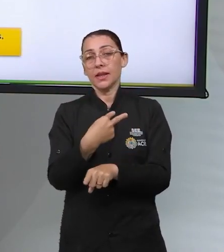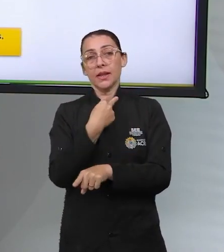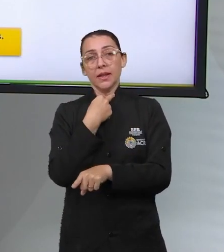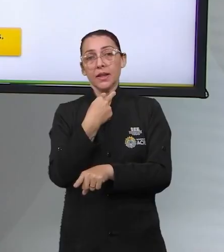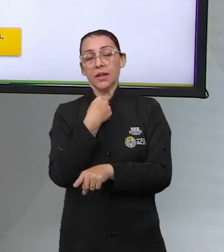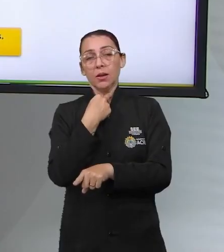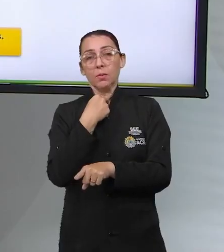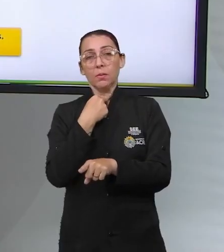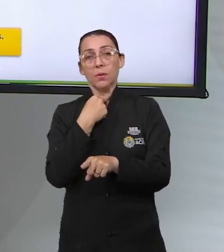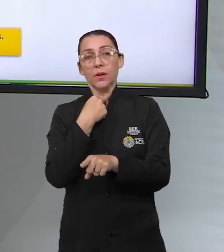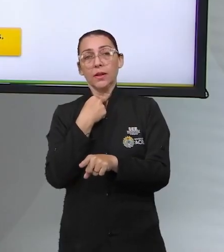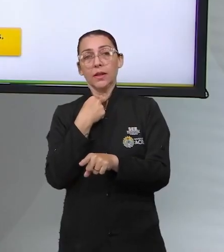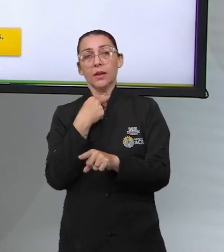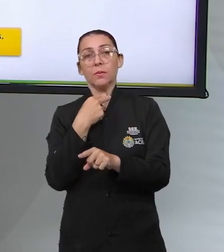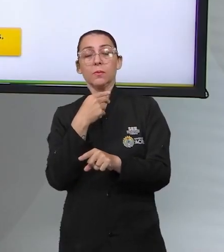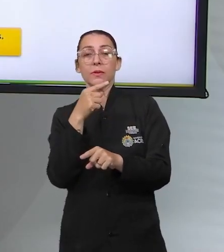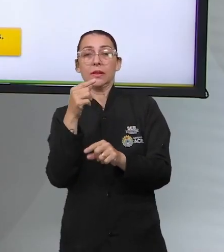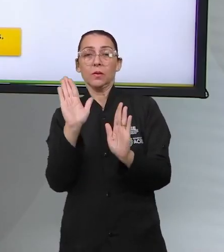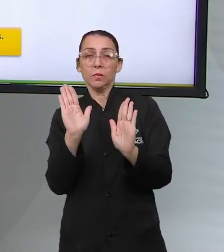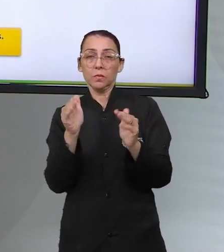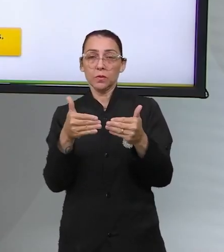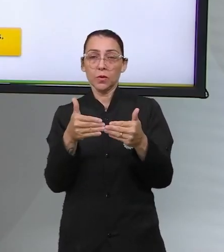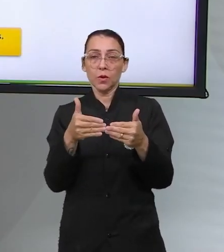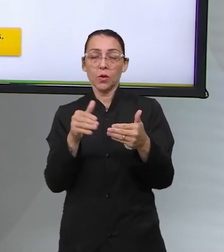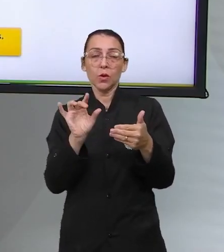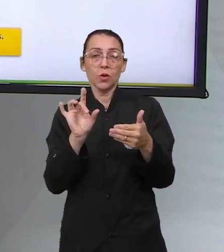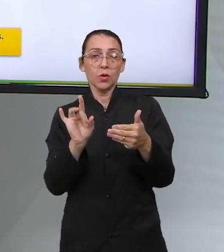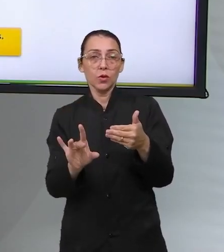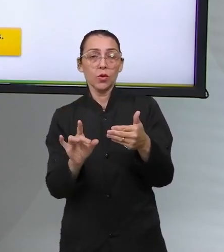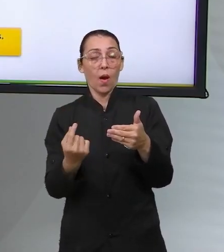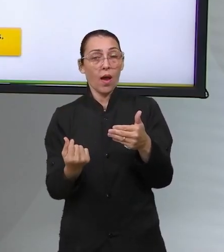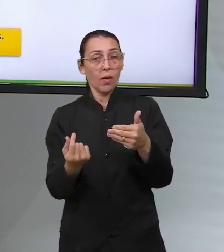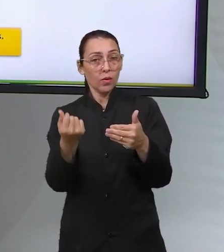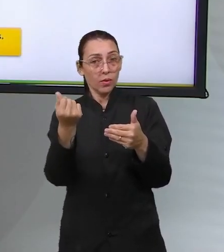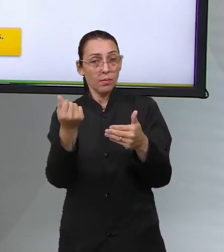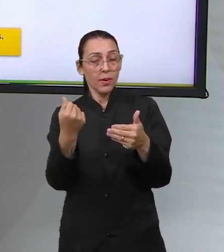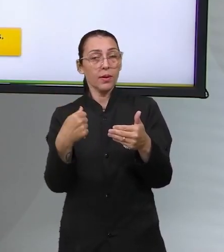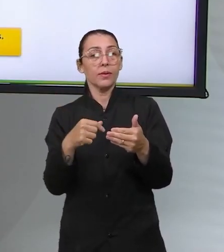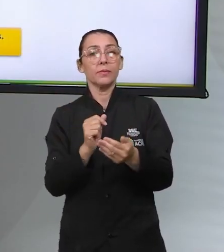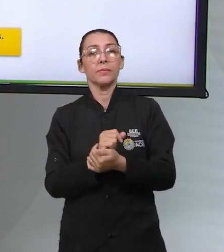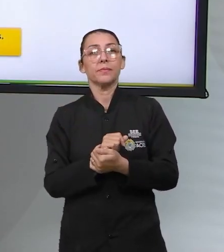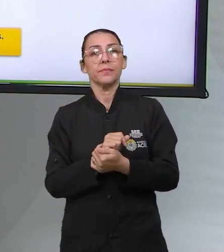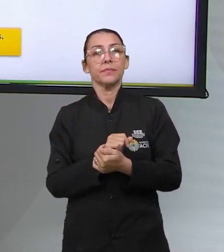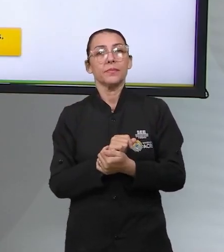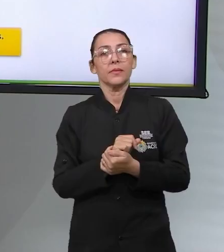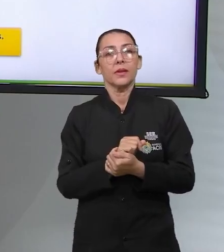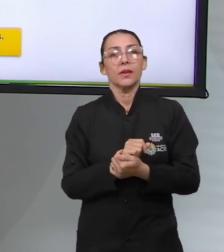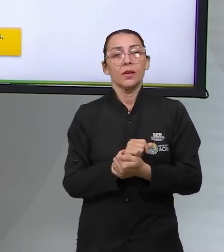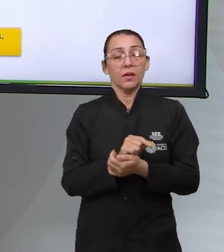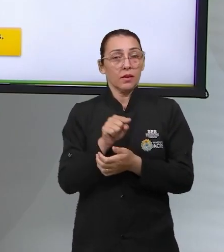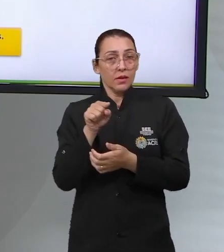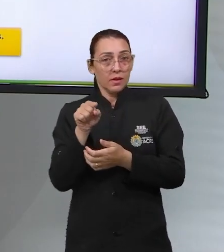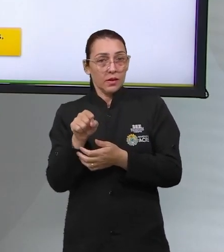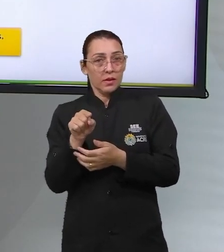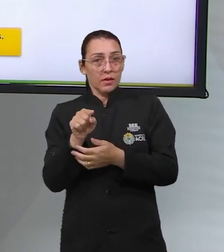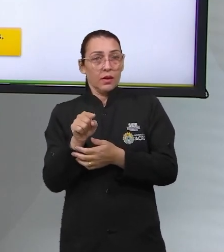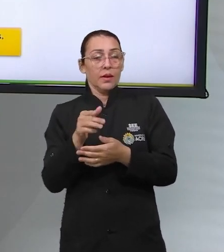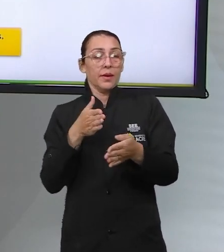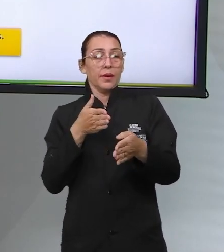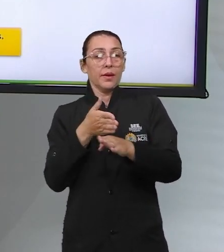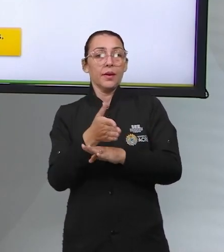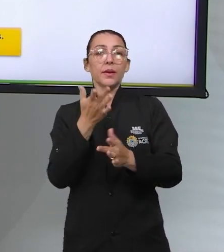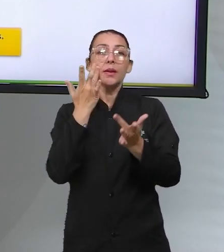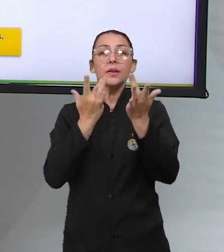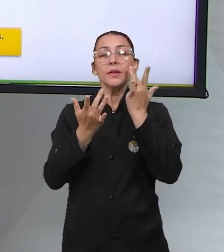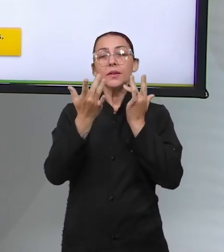assim, restringir somente ao fator econômico propriamente dito. Quando você vai ao